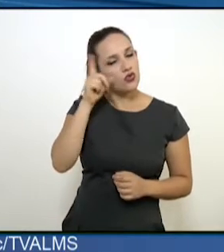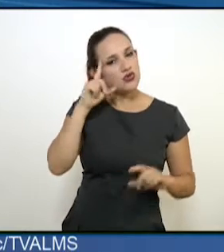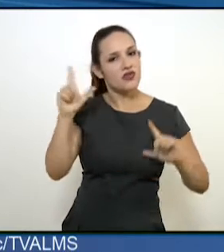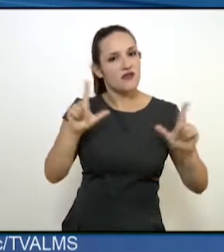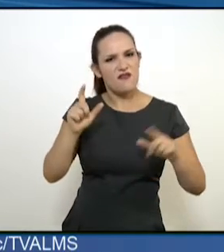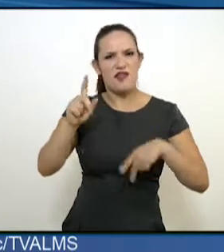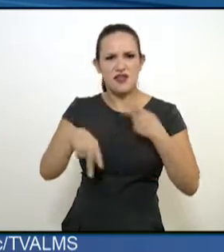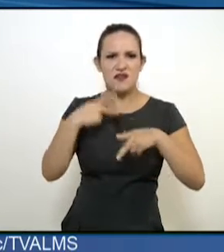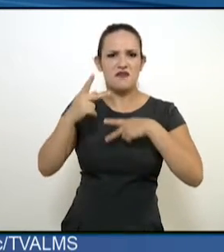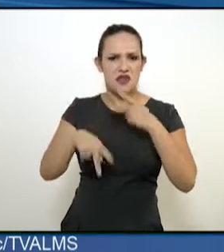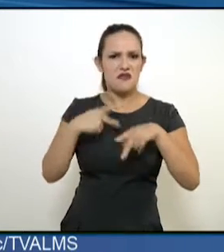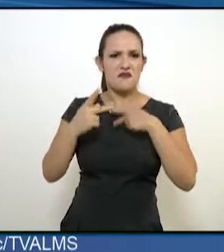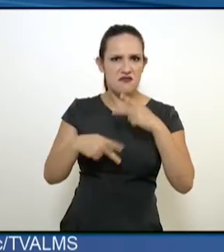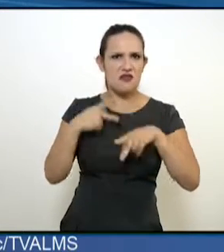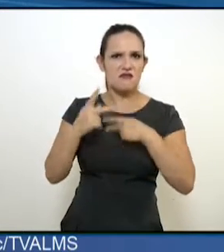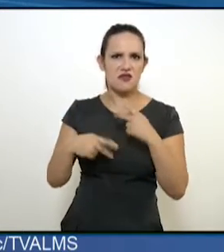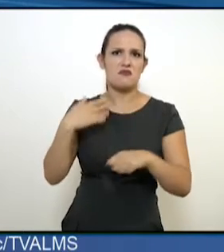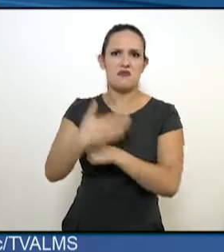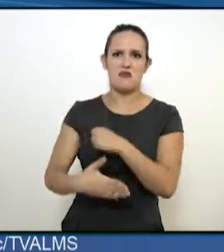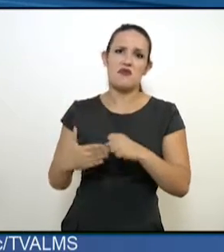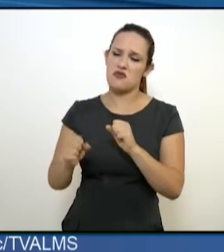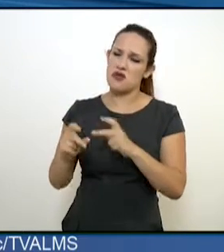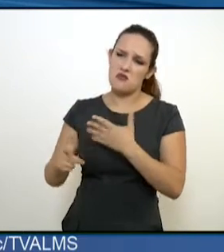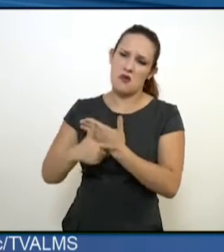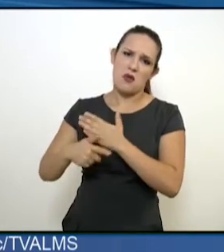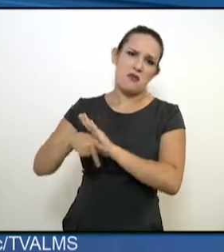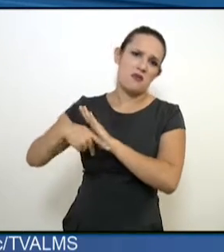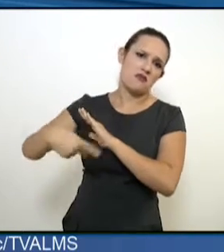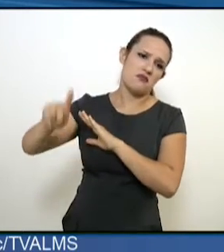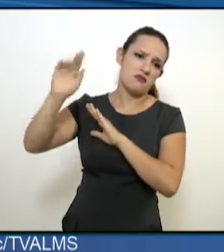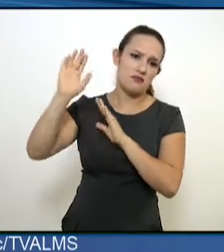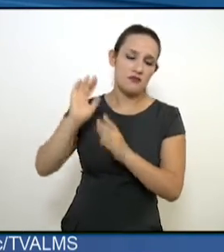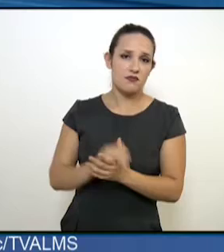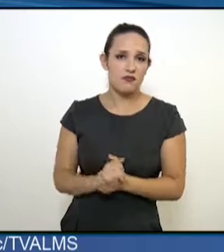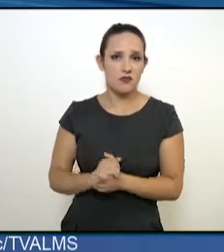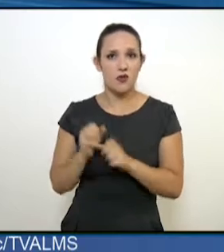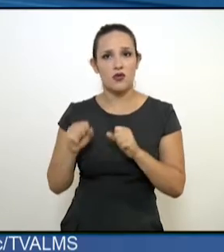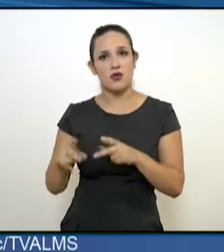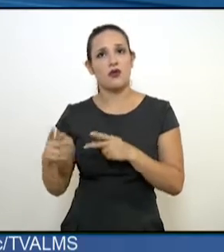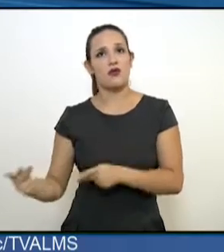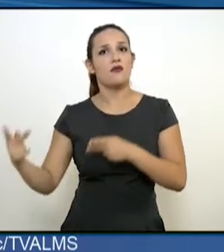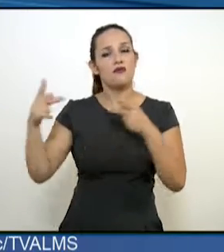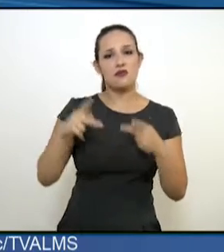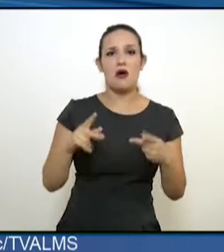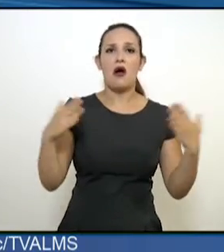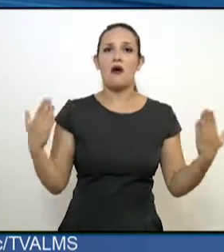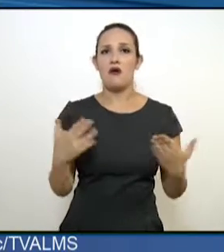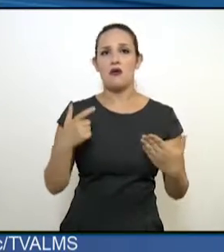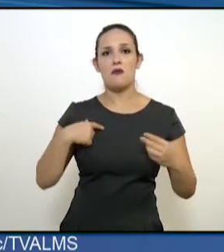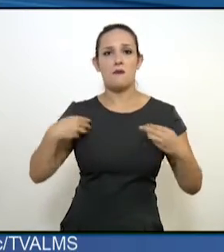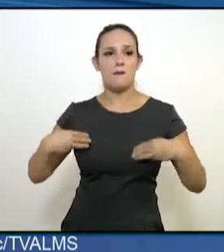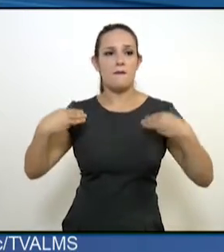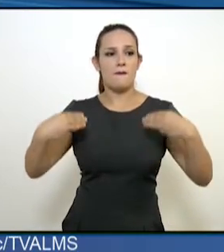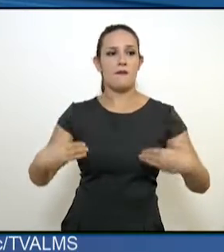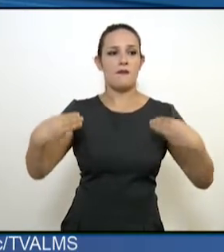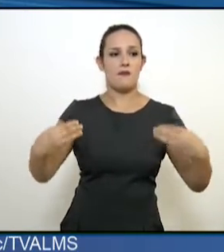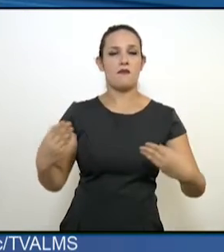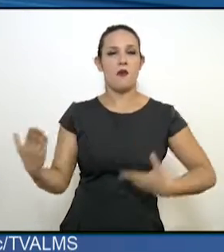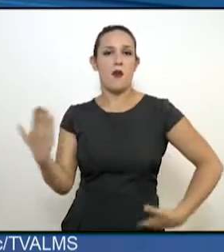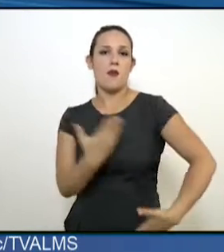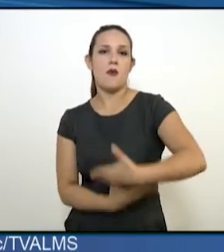falando, discutindo, defendendo. O papel dele, que foi convidado para ser o articulador político do